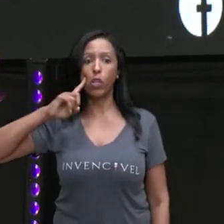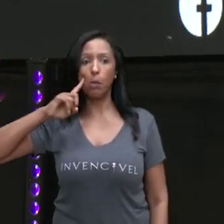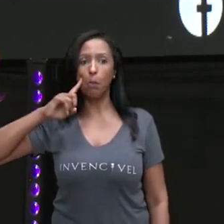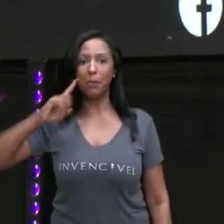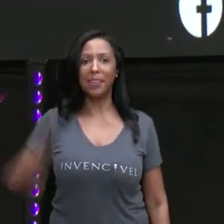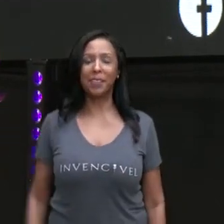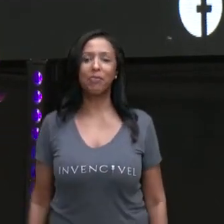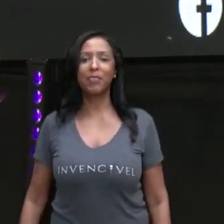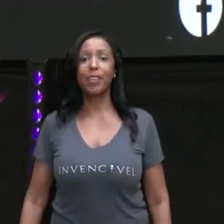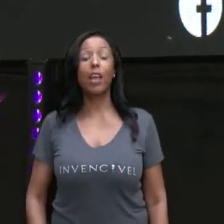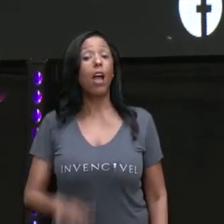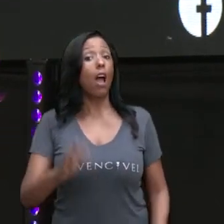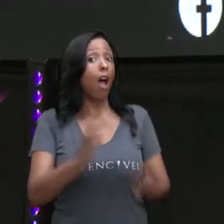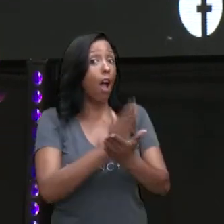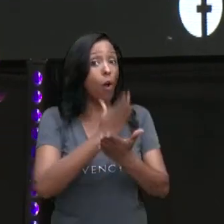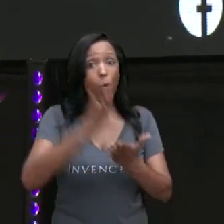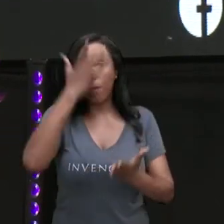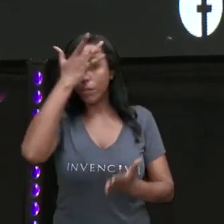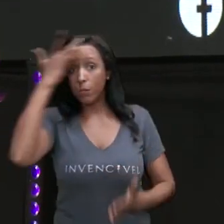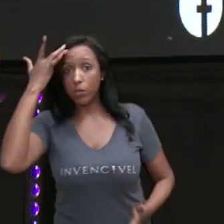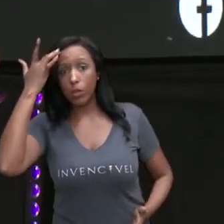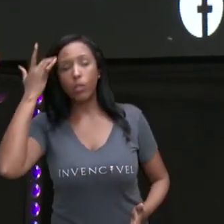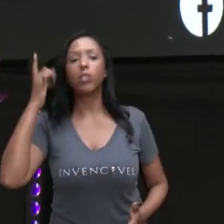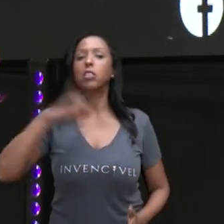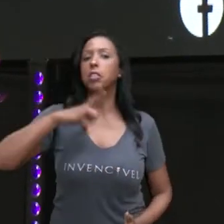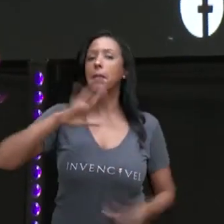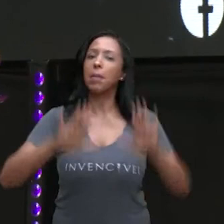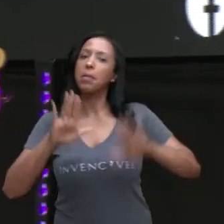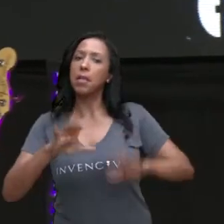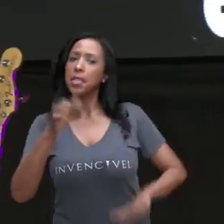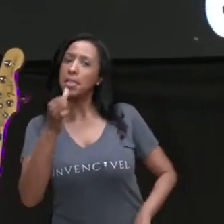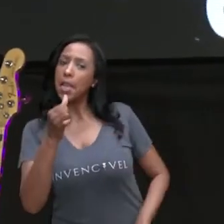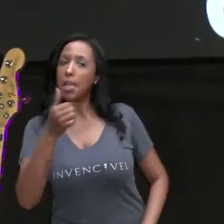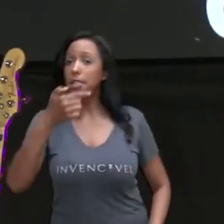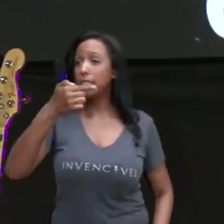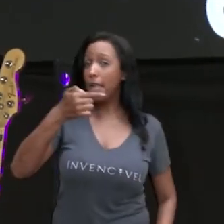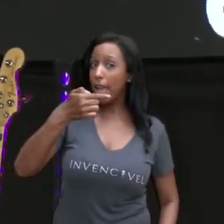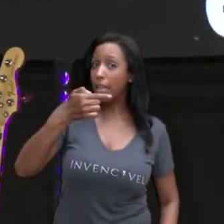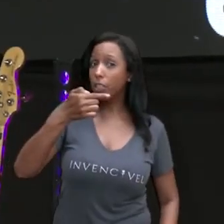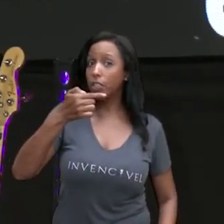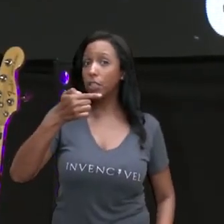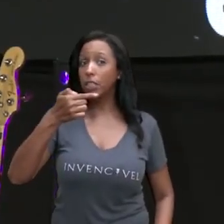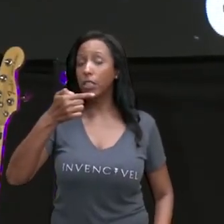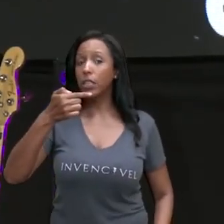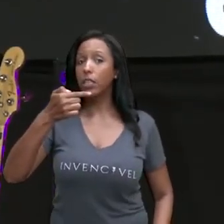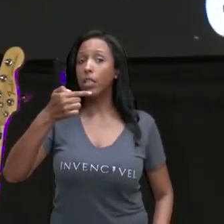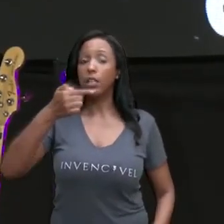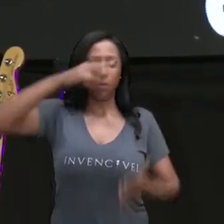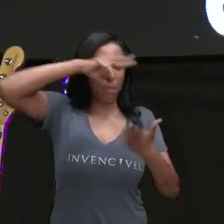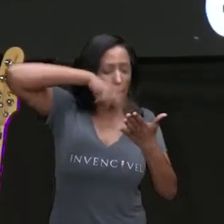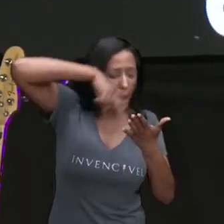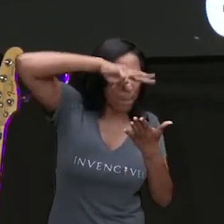Alguns recitavam 6, 7 páginas da Bíblia de forma decorada, do início ao fim.